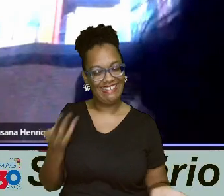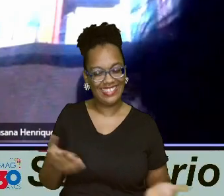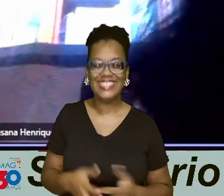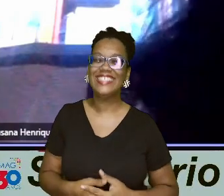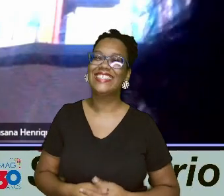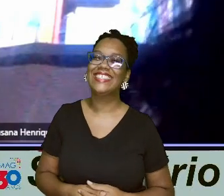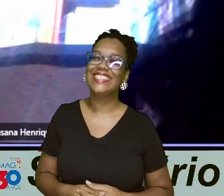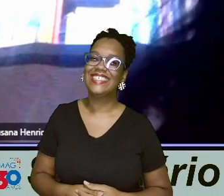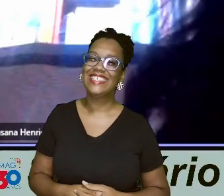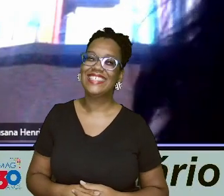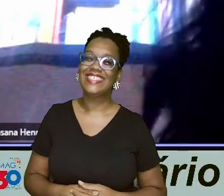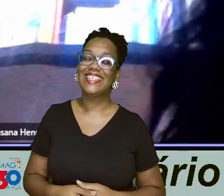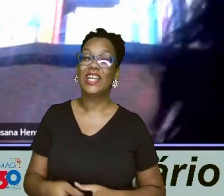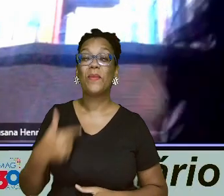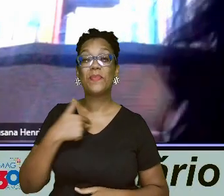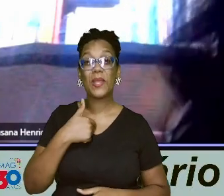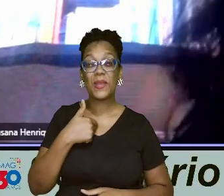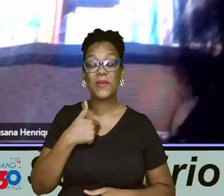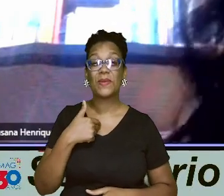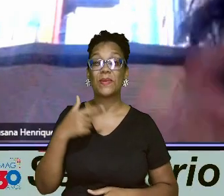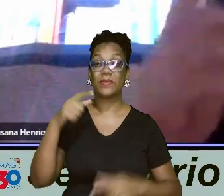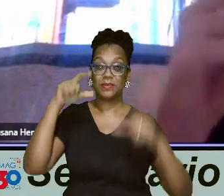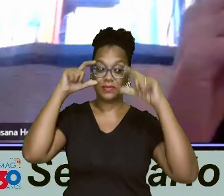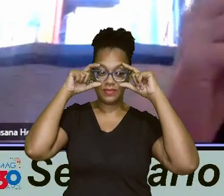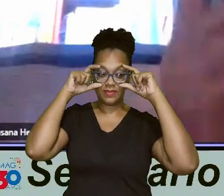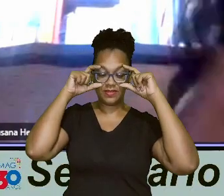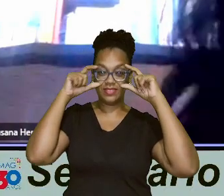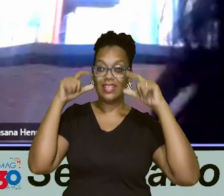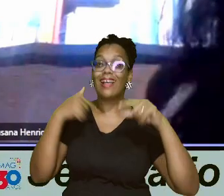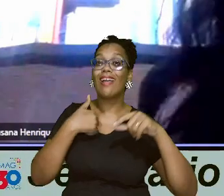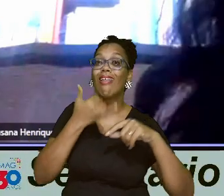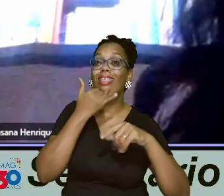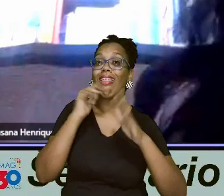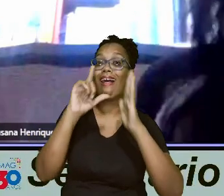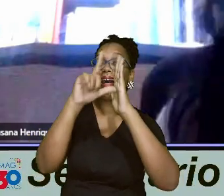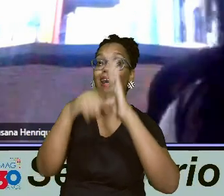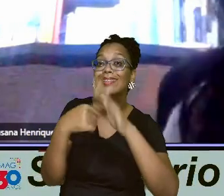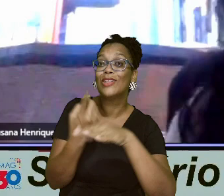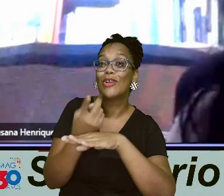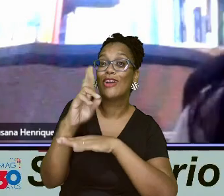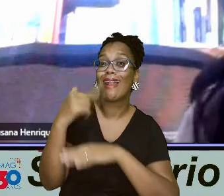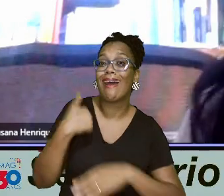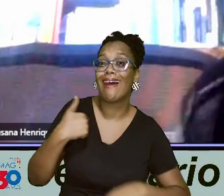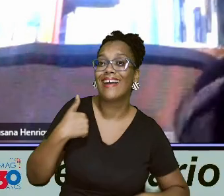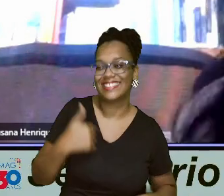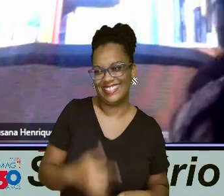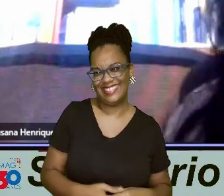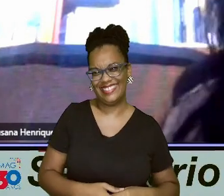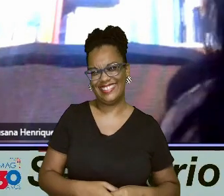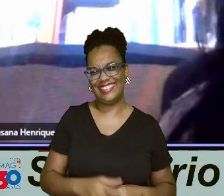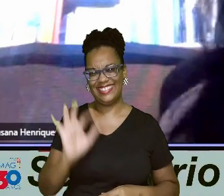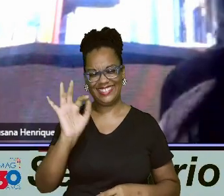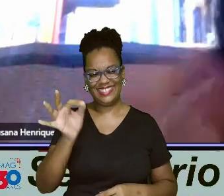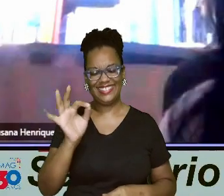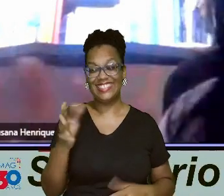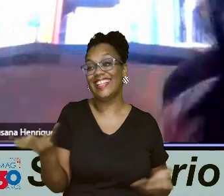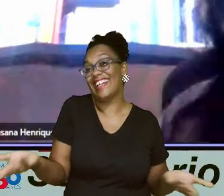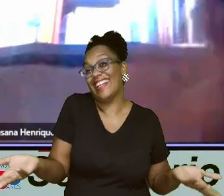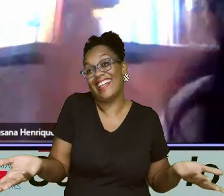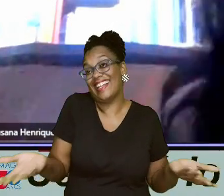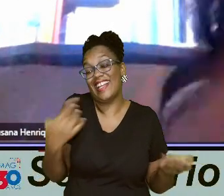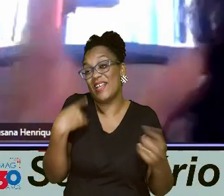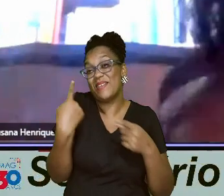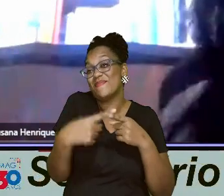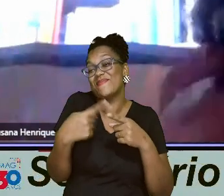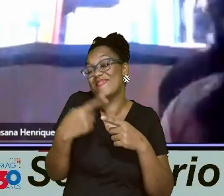É, eu estou com óculos... Fui eu que estava atrasado com o meu doutorado, né, Suzana? É que o pós-graduação,